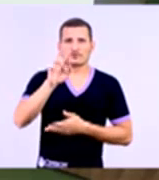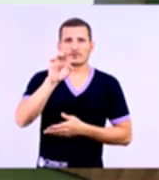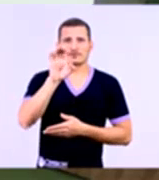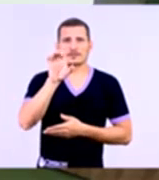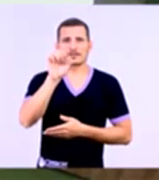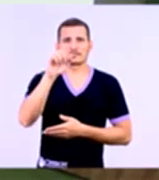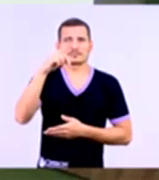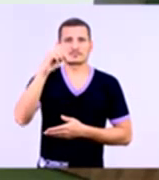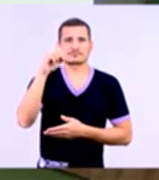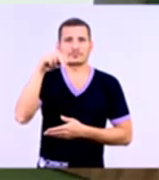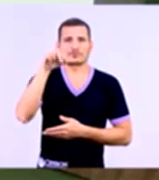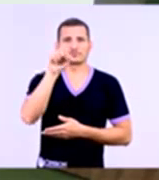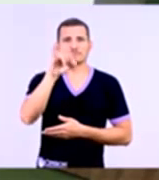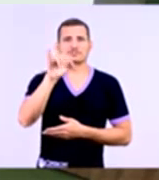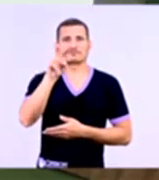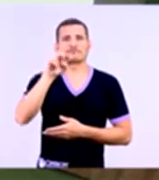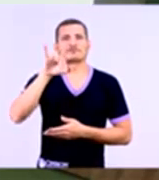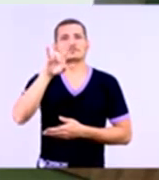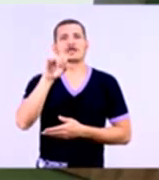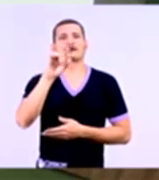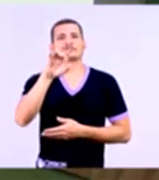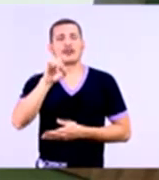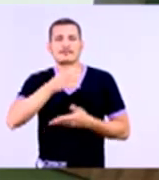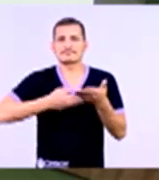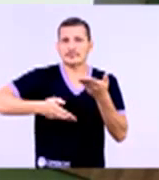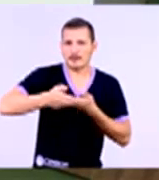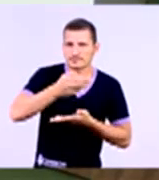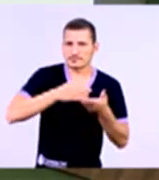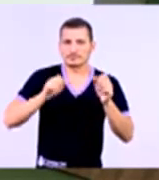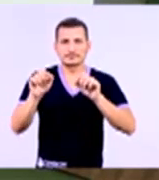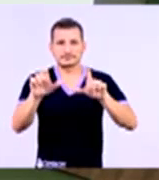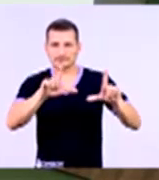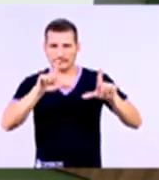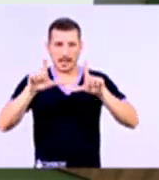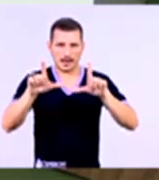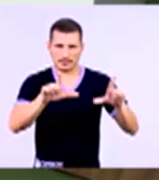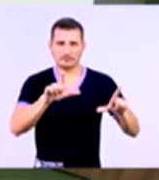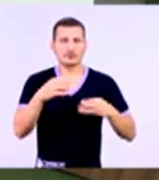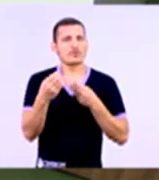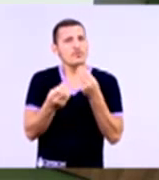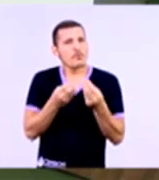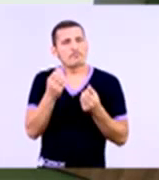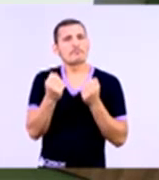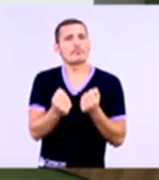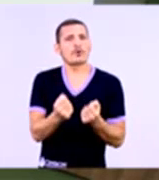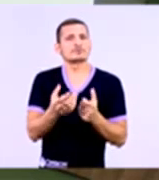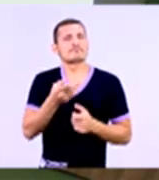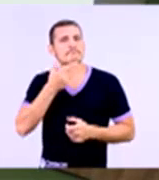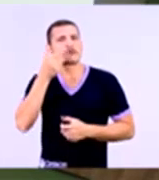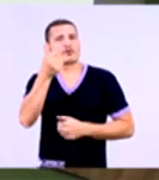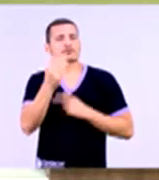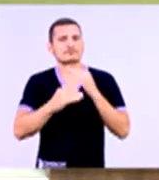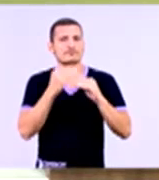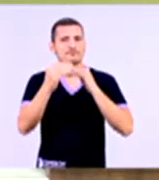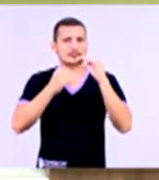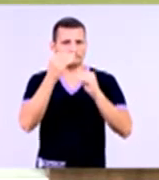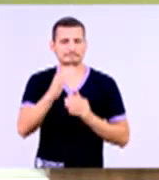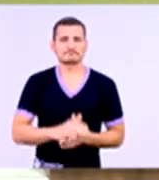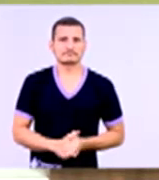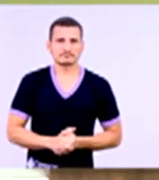responsividade, sobre iteração de tela. Como isso pode beneficiar o desenvolvimento? Basicamente, quando a gente trata